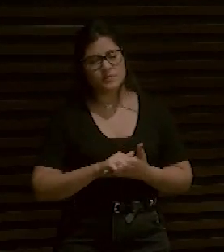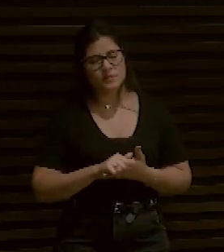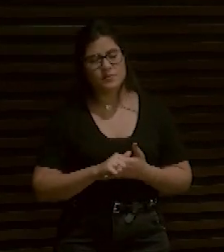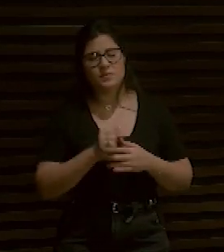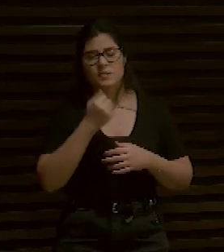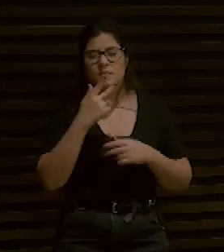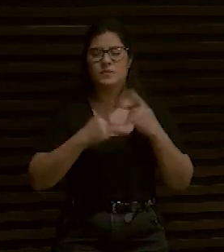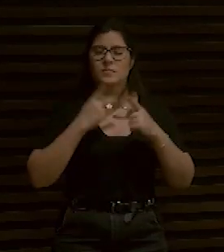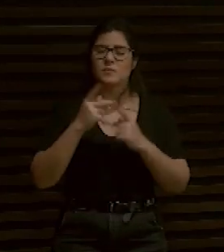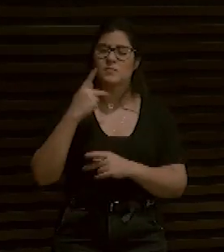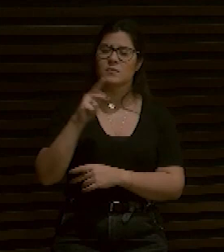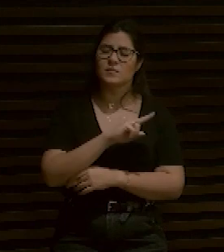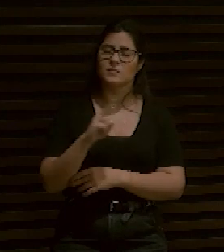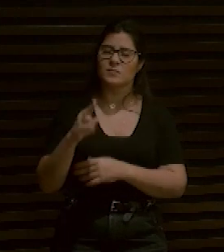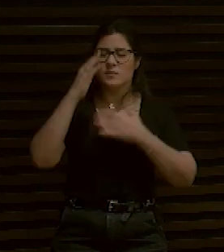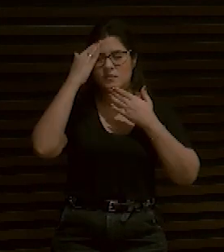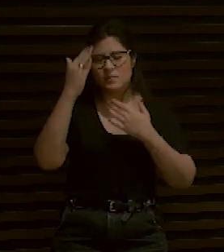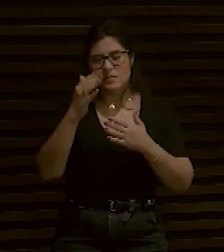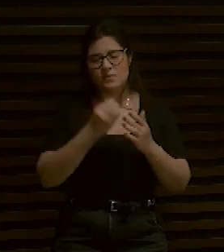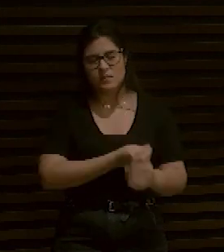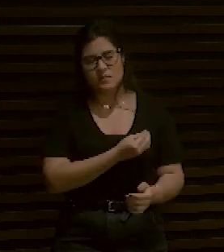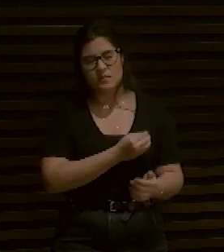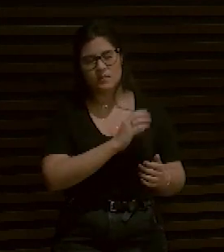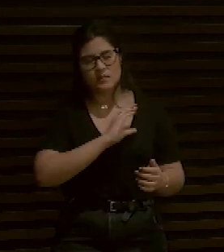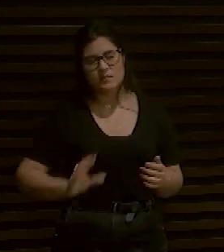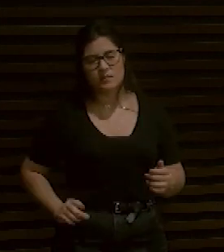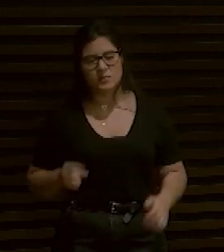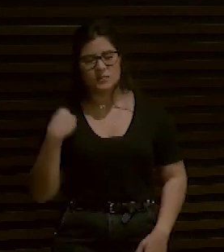Bendito seja o seu nome, Pai. Obrigado pela vida de Cristo em